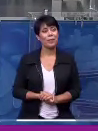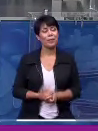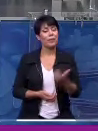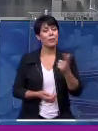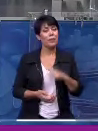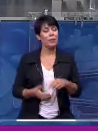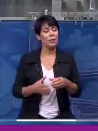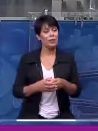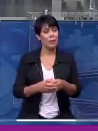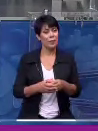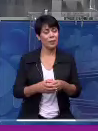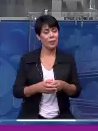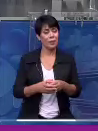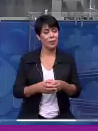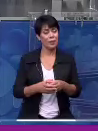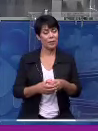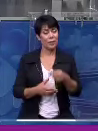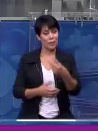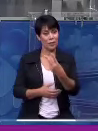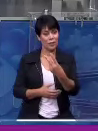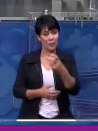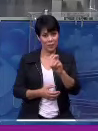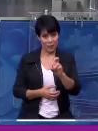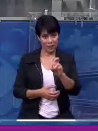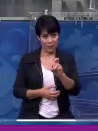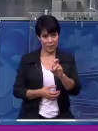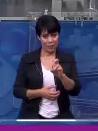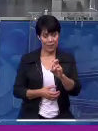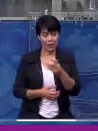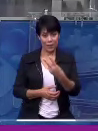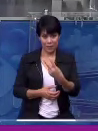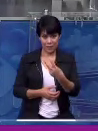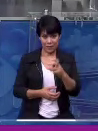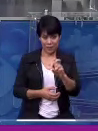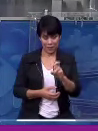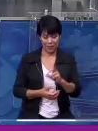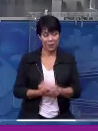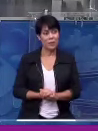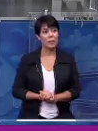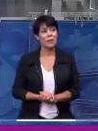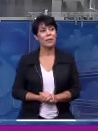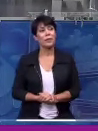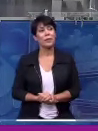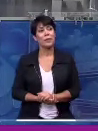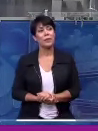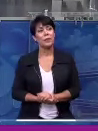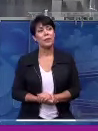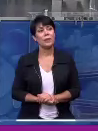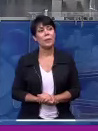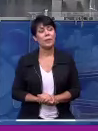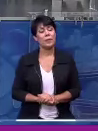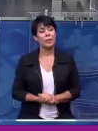Mais uma bola saindo do globo. Azul, 25. Bola azul, número 25.